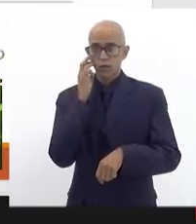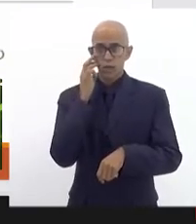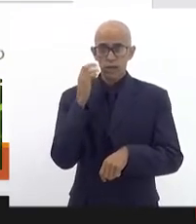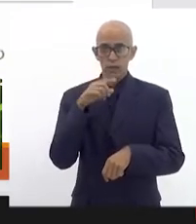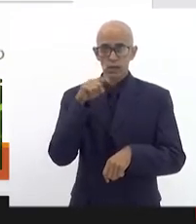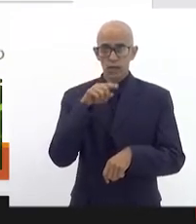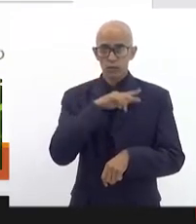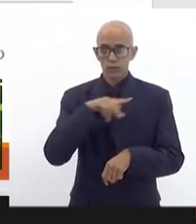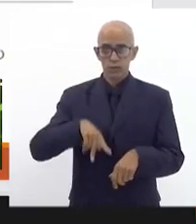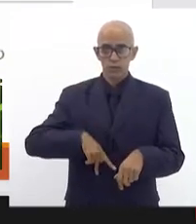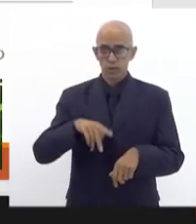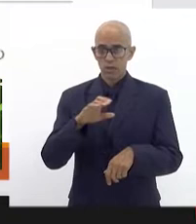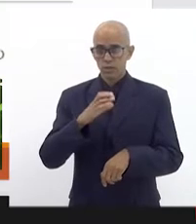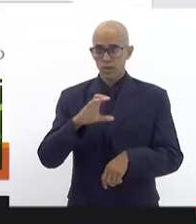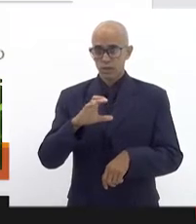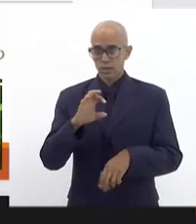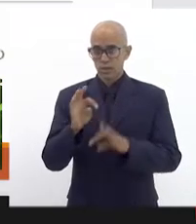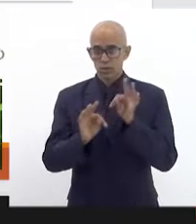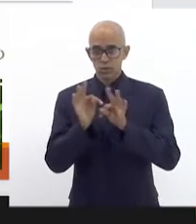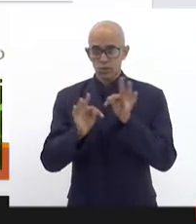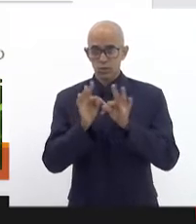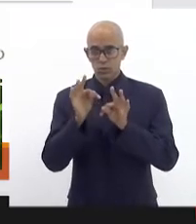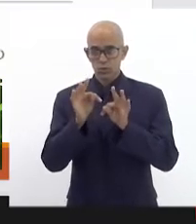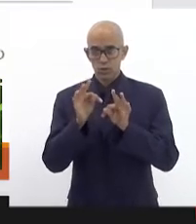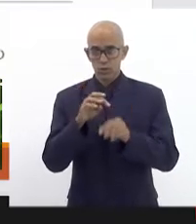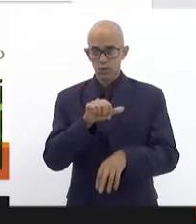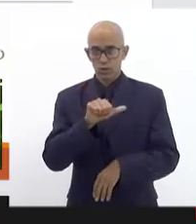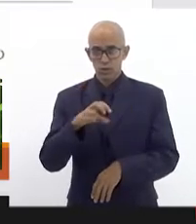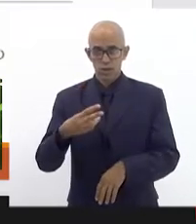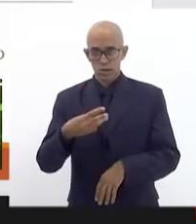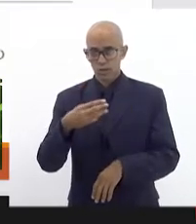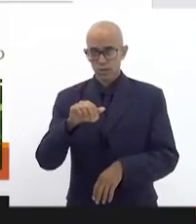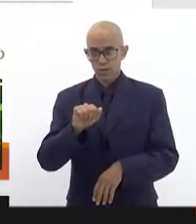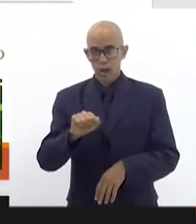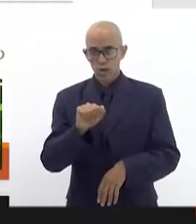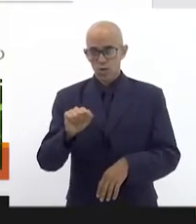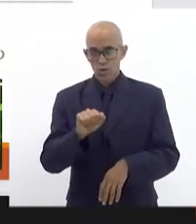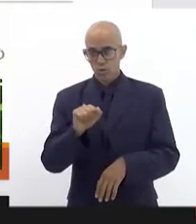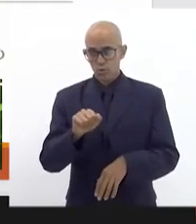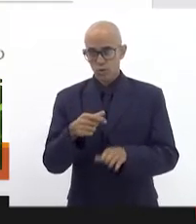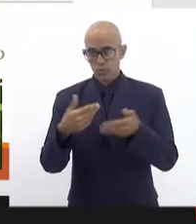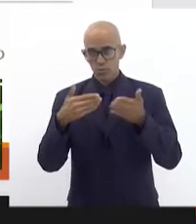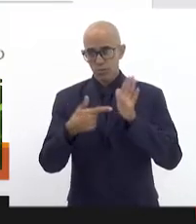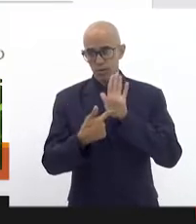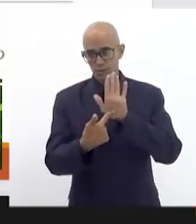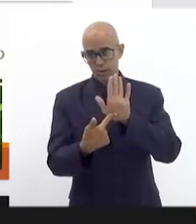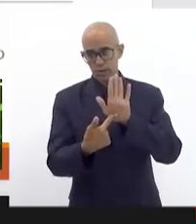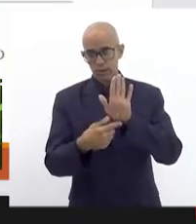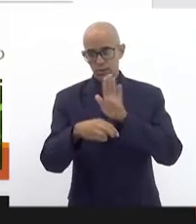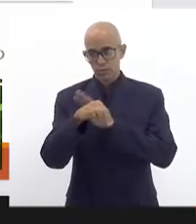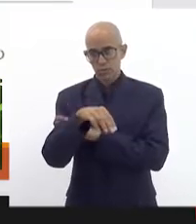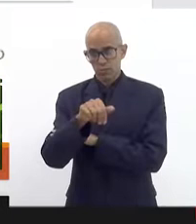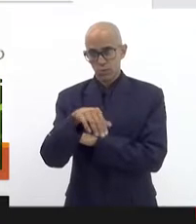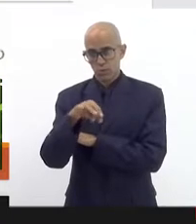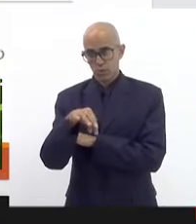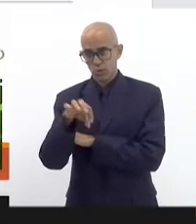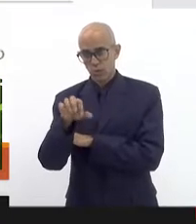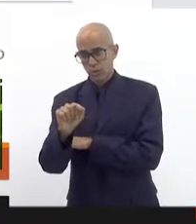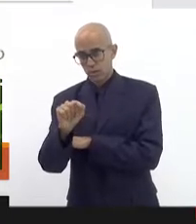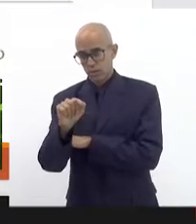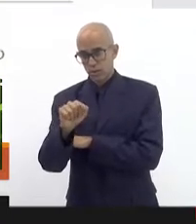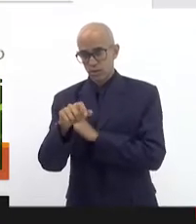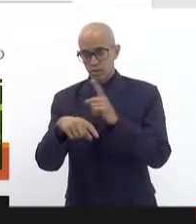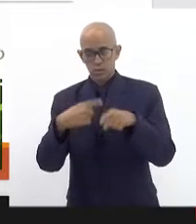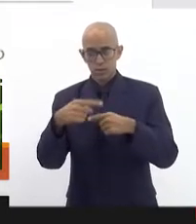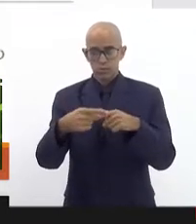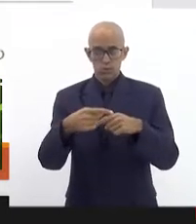Comissão de Ciência e Tecnologia, em 13 de agosto do ano passado também, apresentando essa minuta. E daí, depois, com o